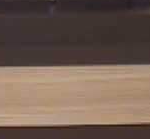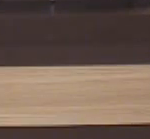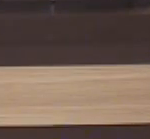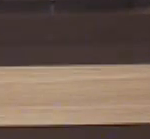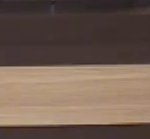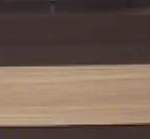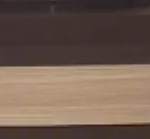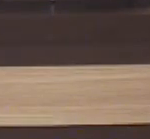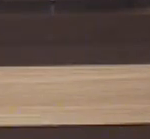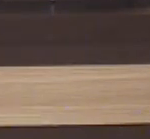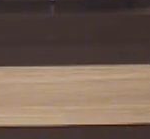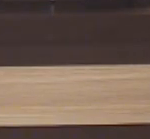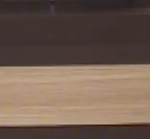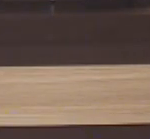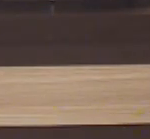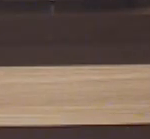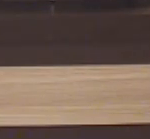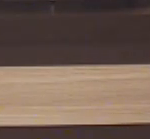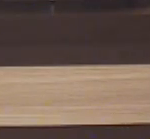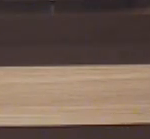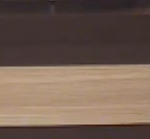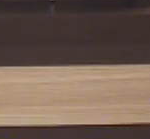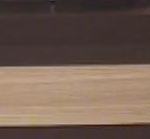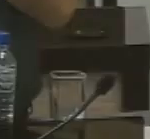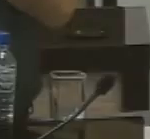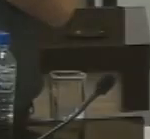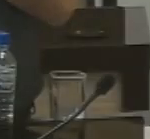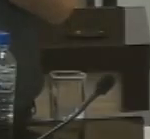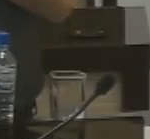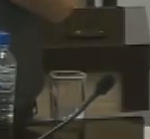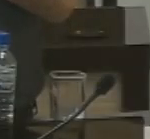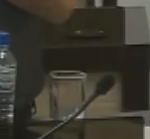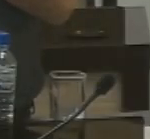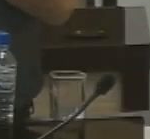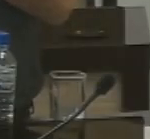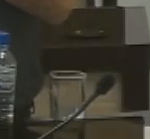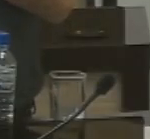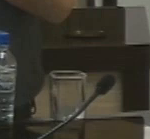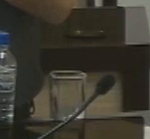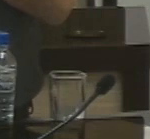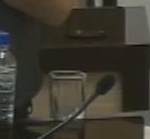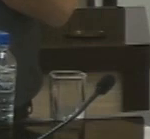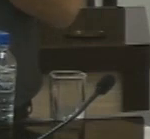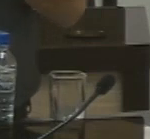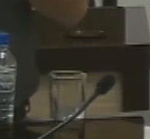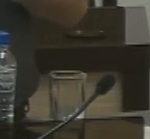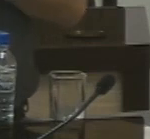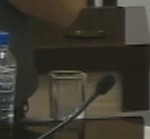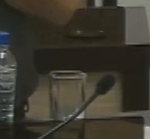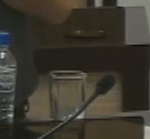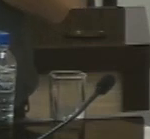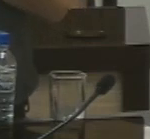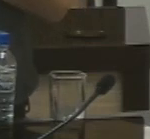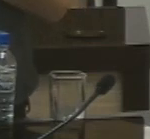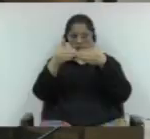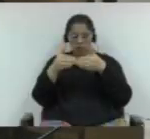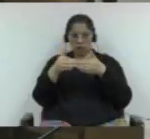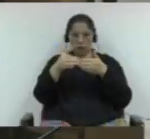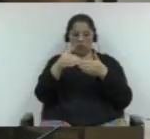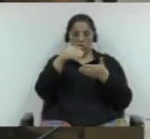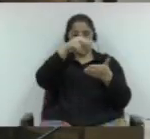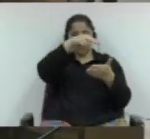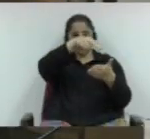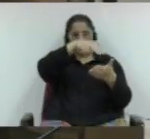Uma questão de ordem do vereador Farid. Vou fazer um requerimento, excelência, para que fosse lido o número do requerimento e o autor